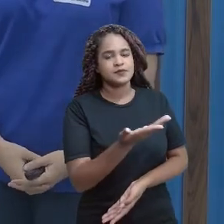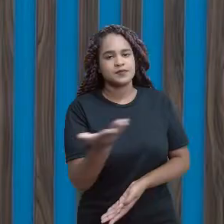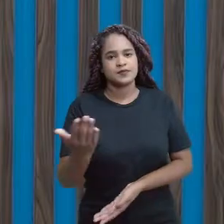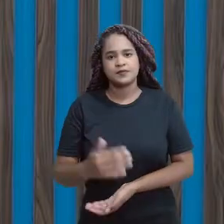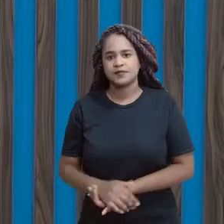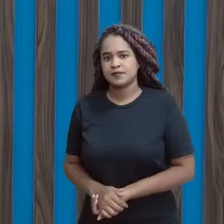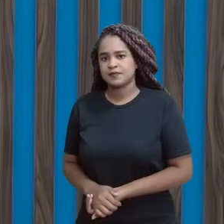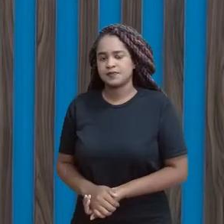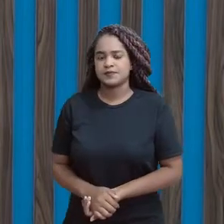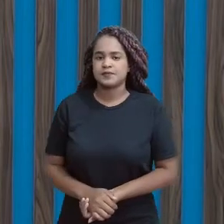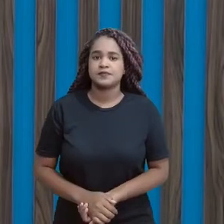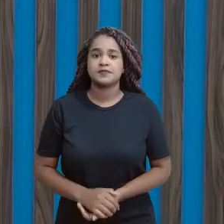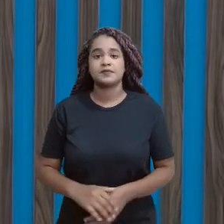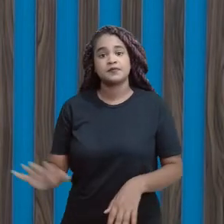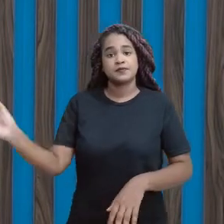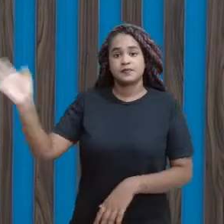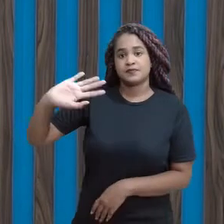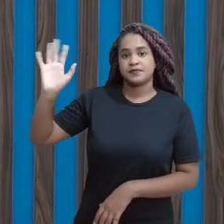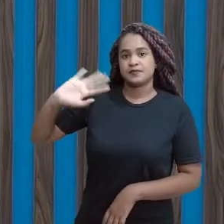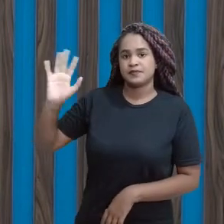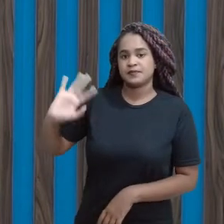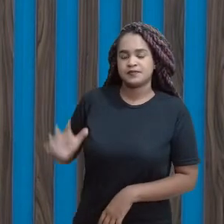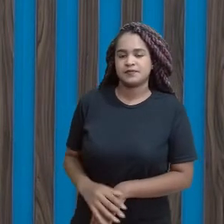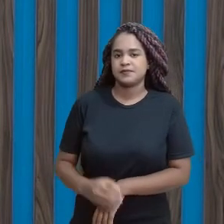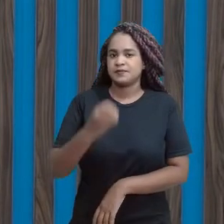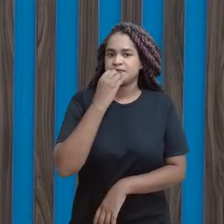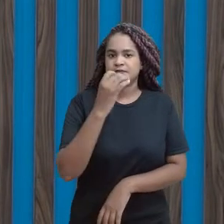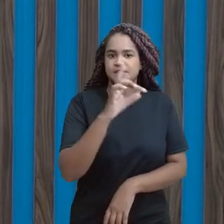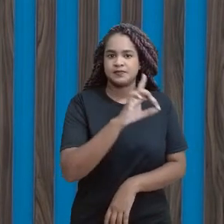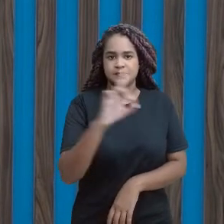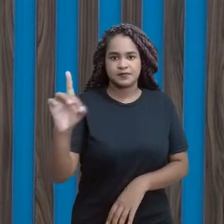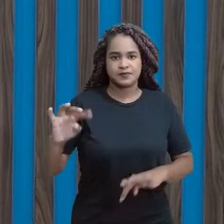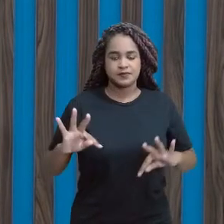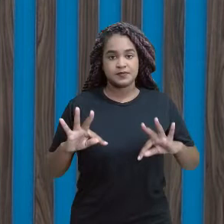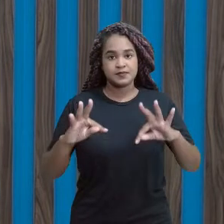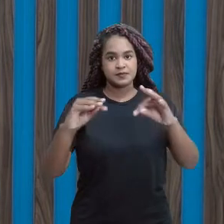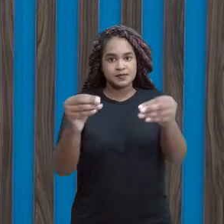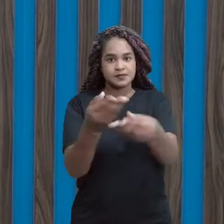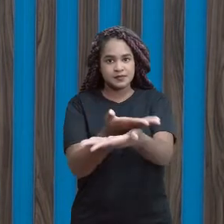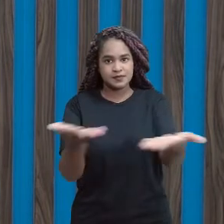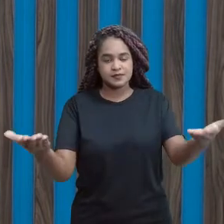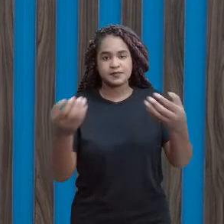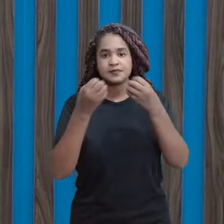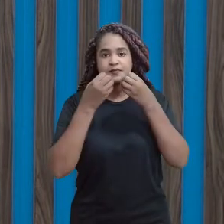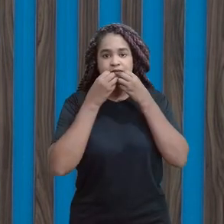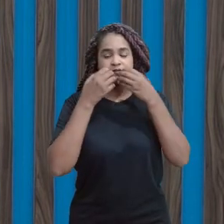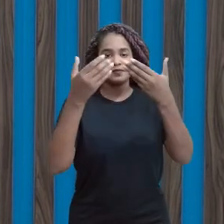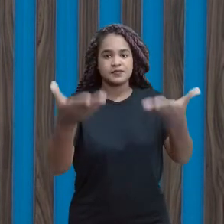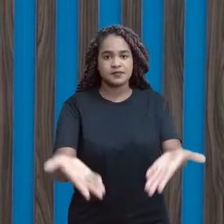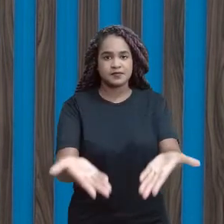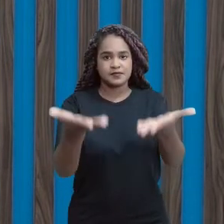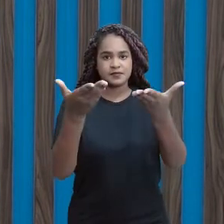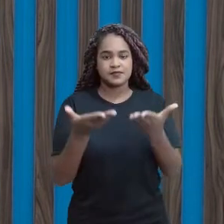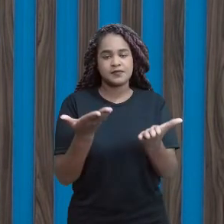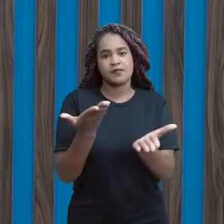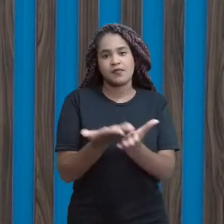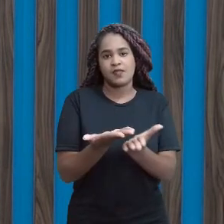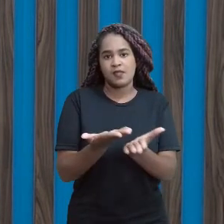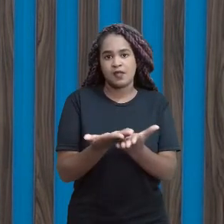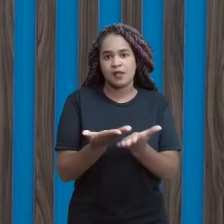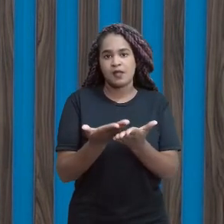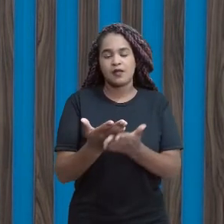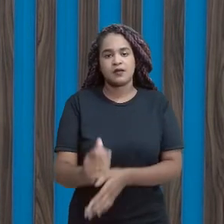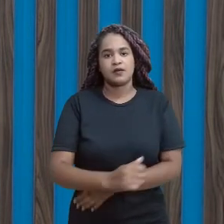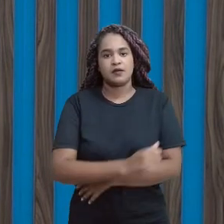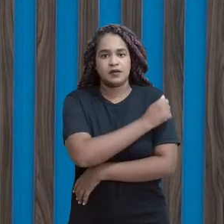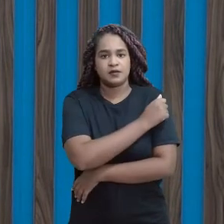professor. Fala, galerinha. Muito bom dia a todos. Sejam bem-vindos aí à nossa aula para os